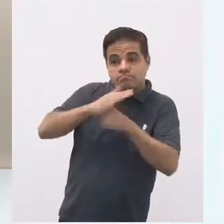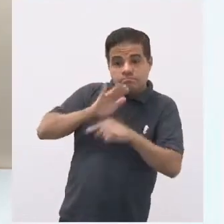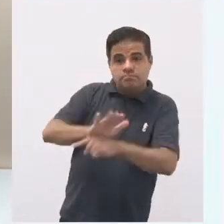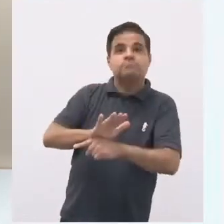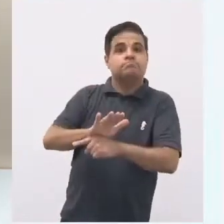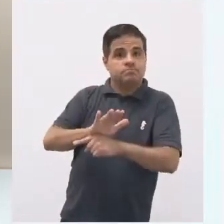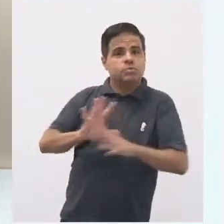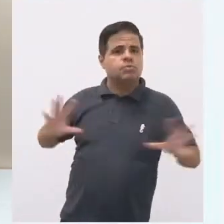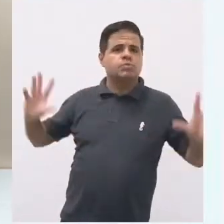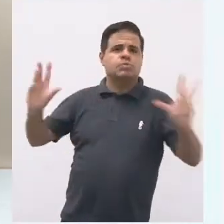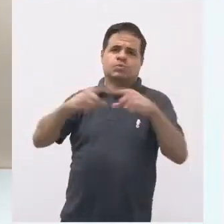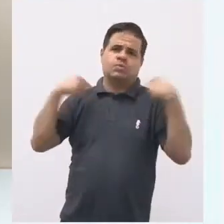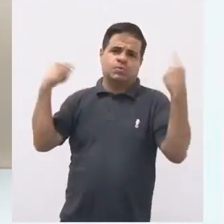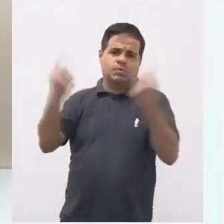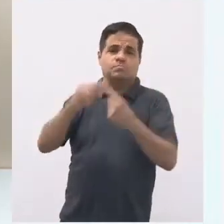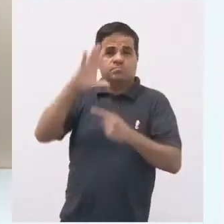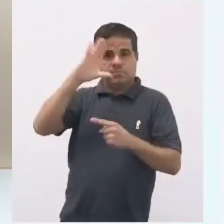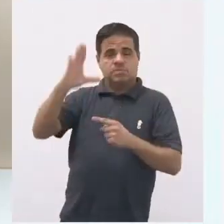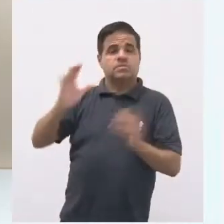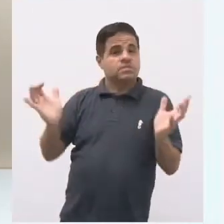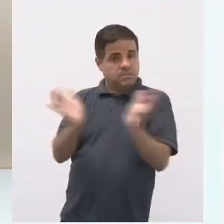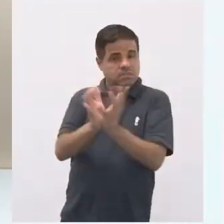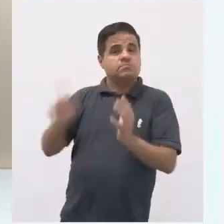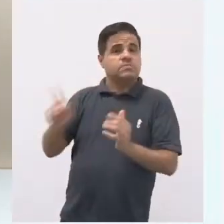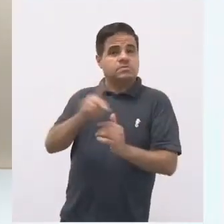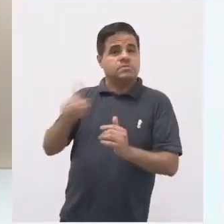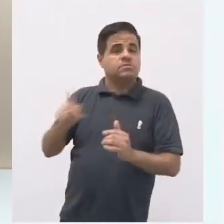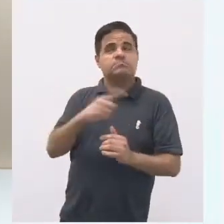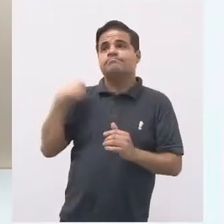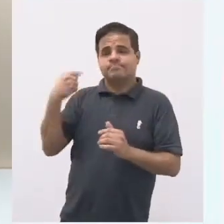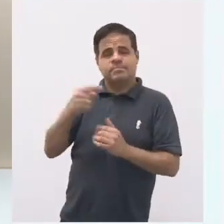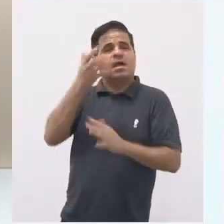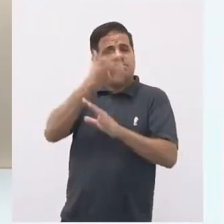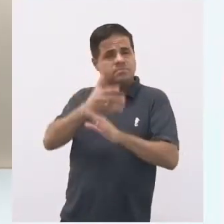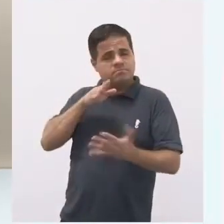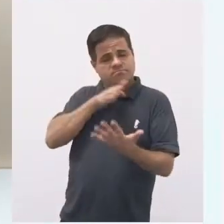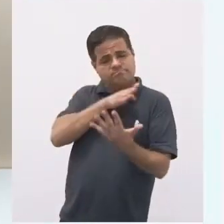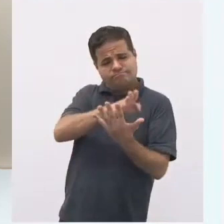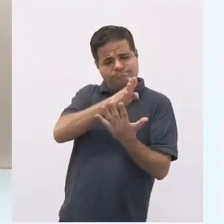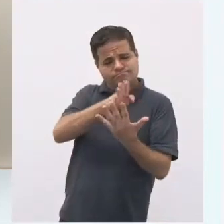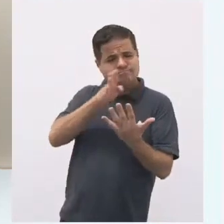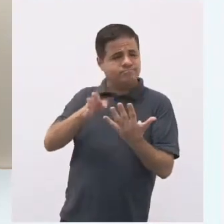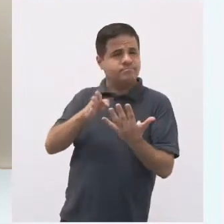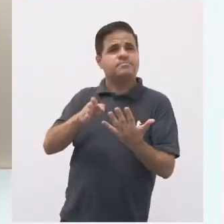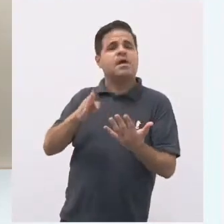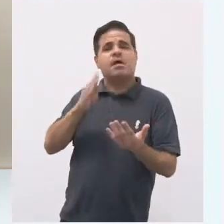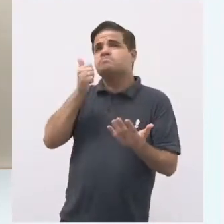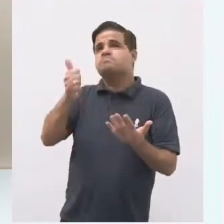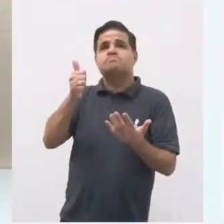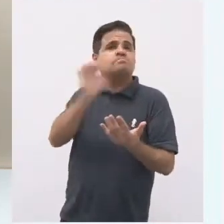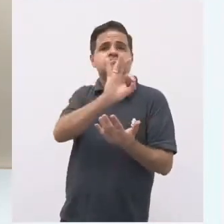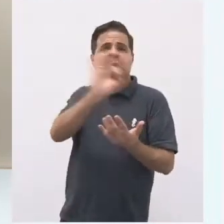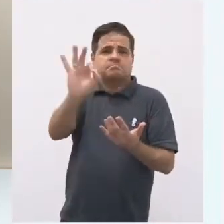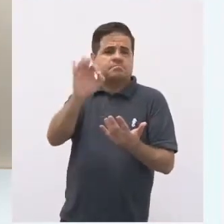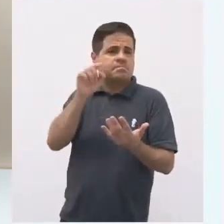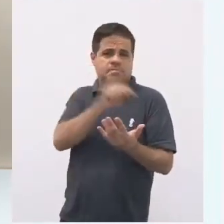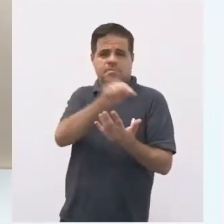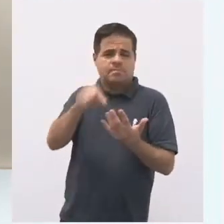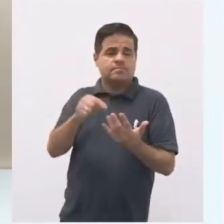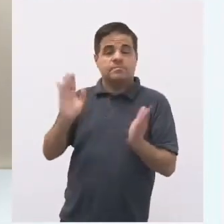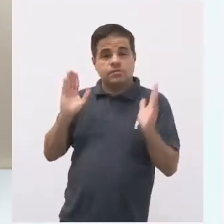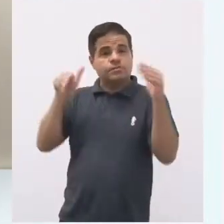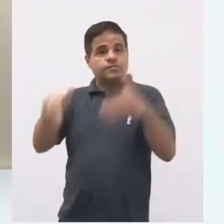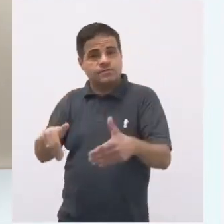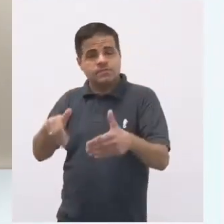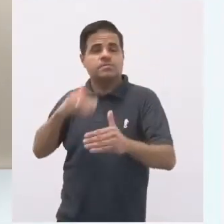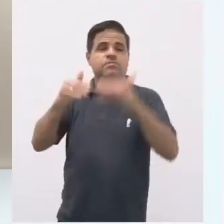colaboração entre todos, principalmente a equipe docente. É um currículo também que está muito voltado